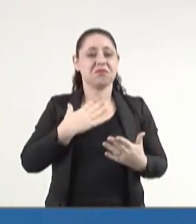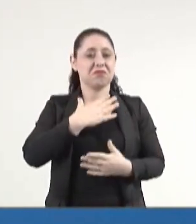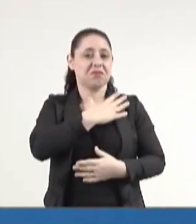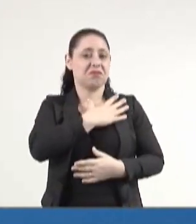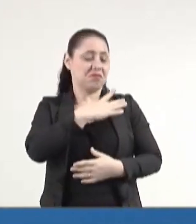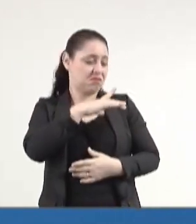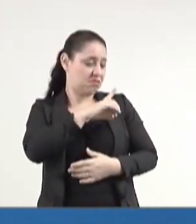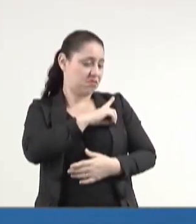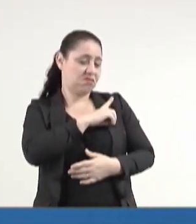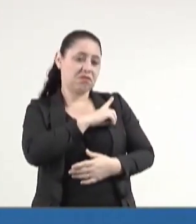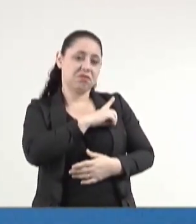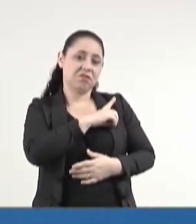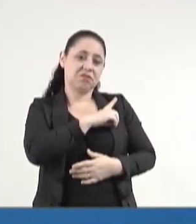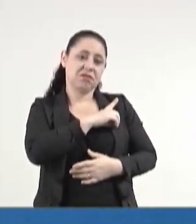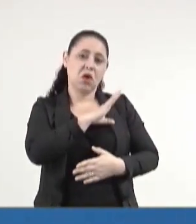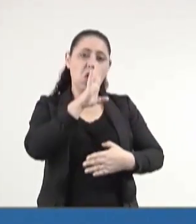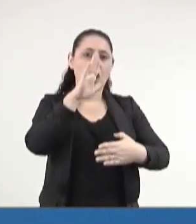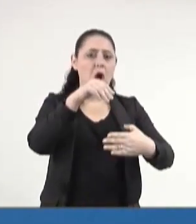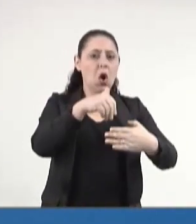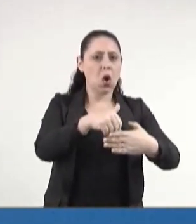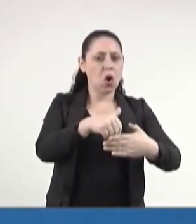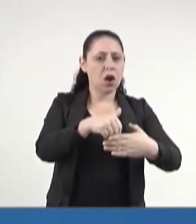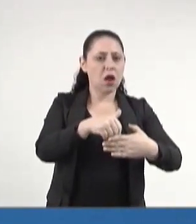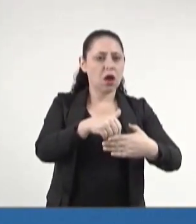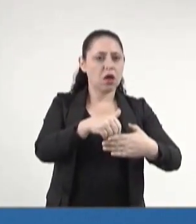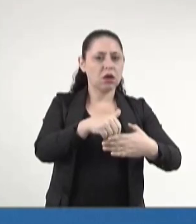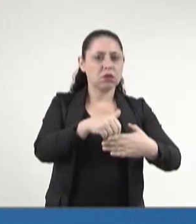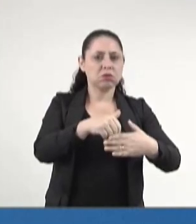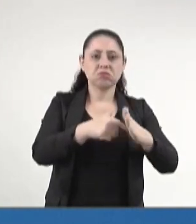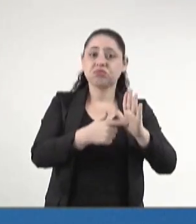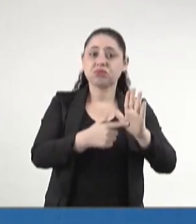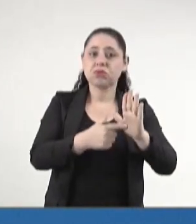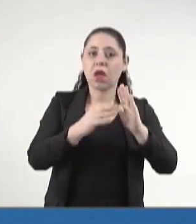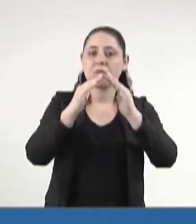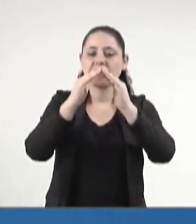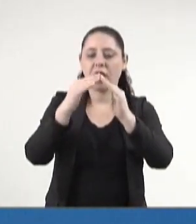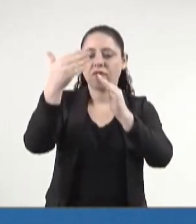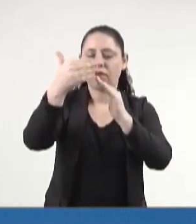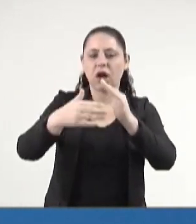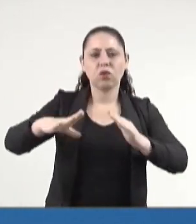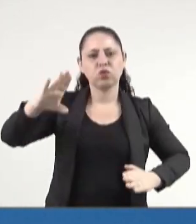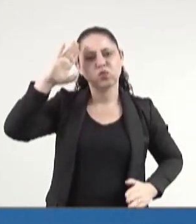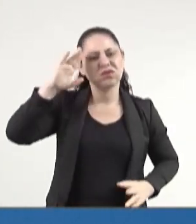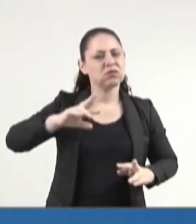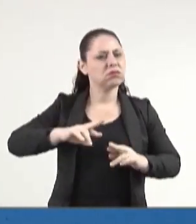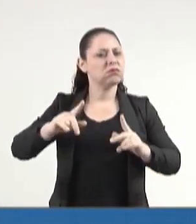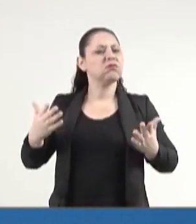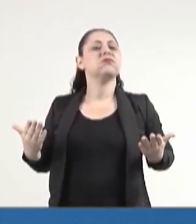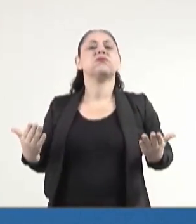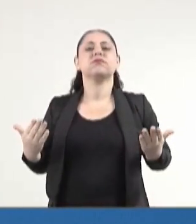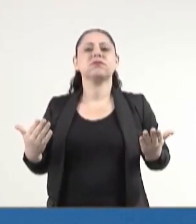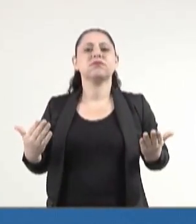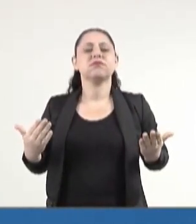Coronel Davi, a mesma urna, a mesma eleição, não apareceu ninguém na frente do quartel. Qual que foi a diferença?